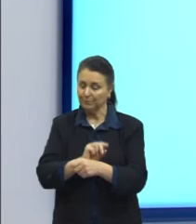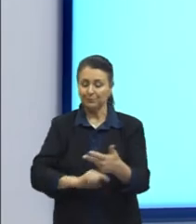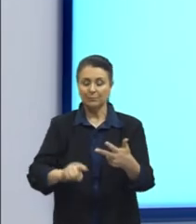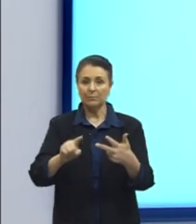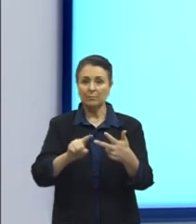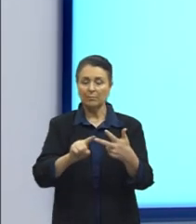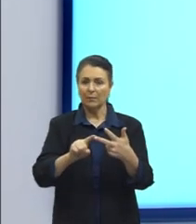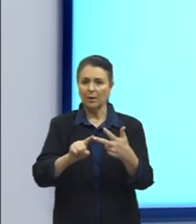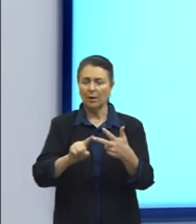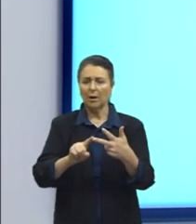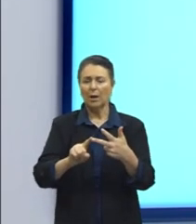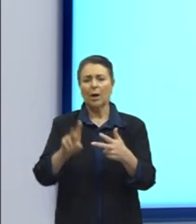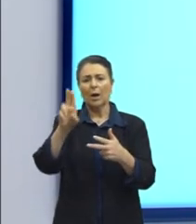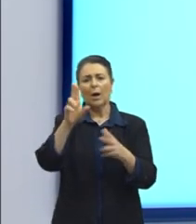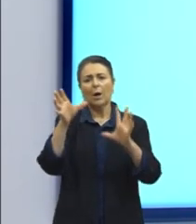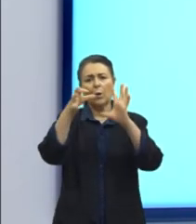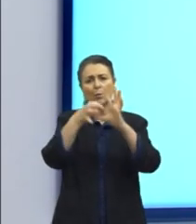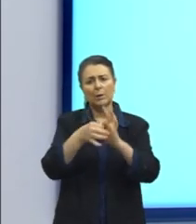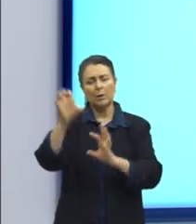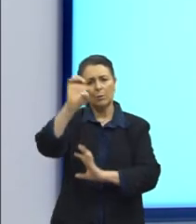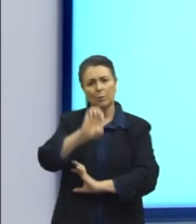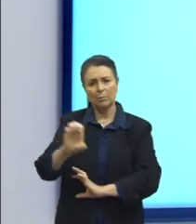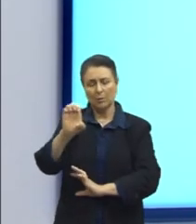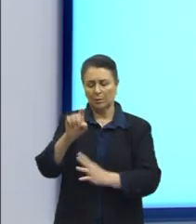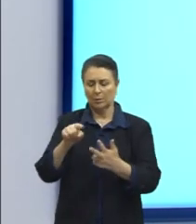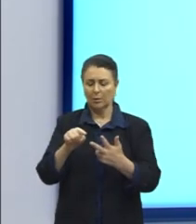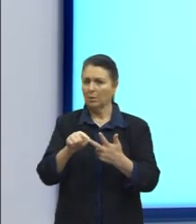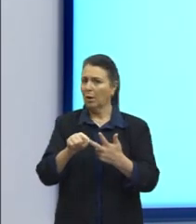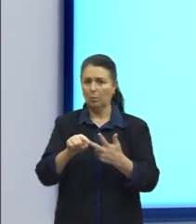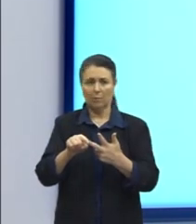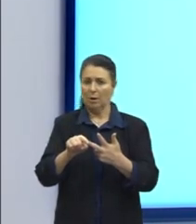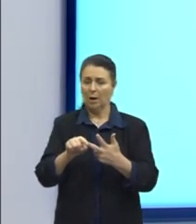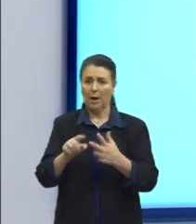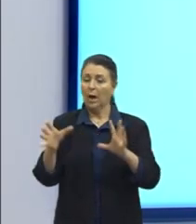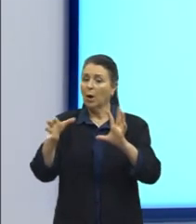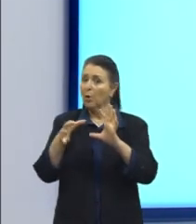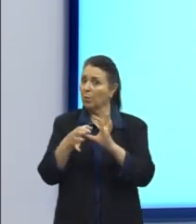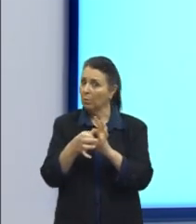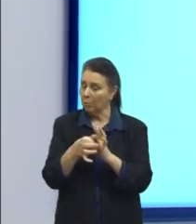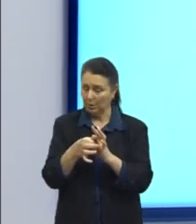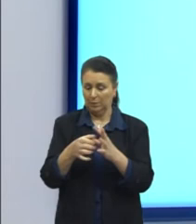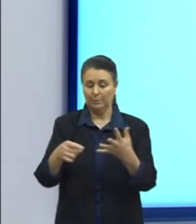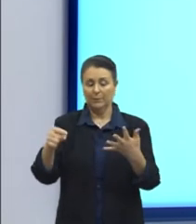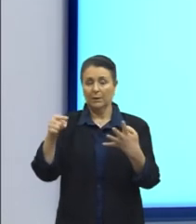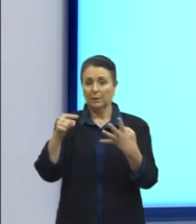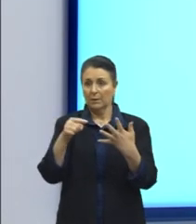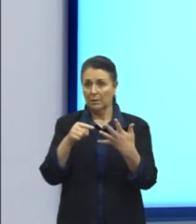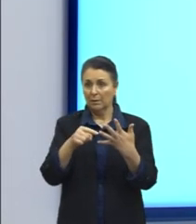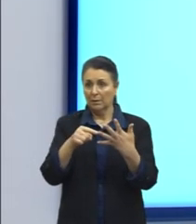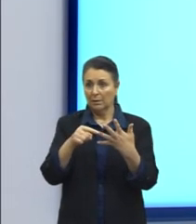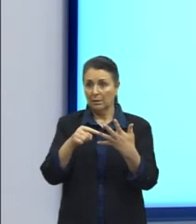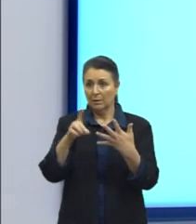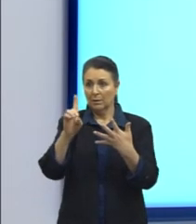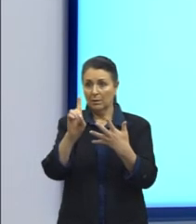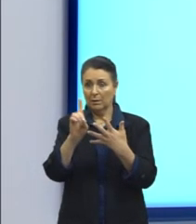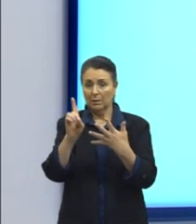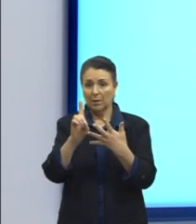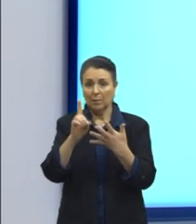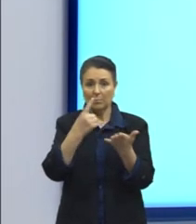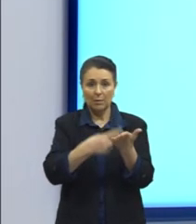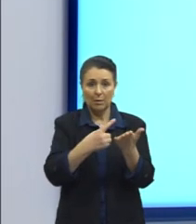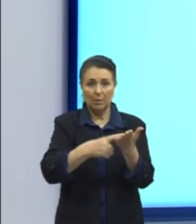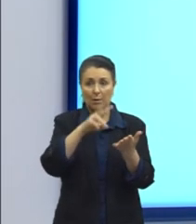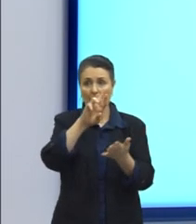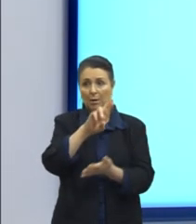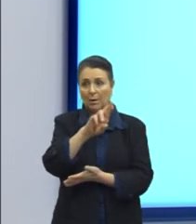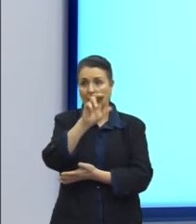a união europeia não né a união europela não divide mas vai unir estes países Então também não é convenção